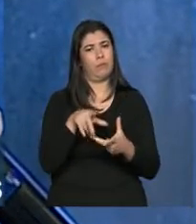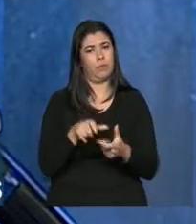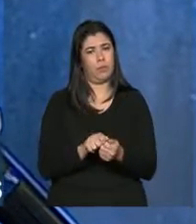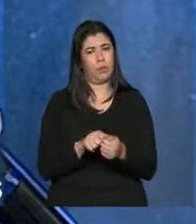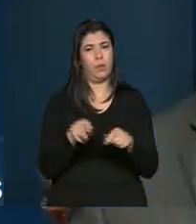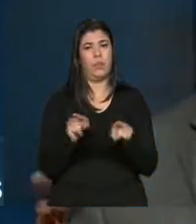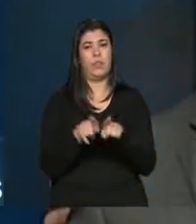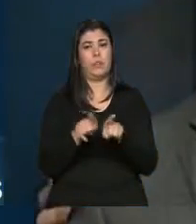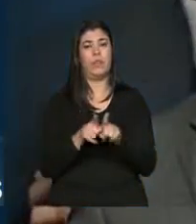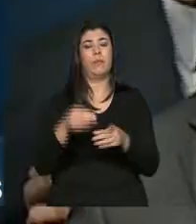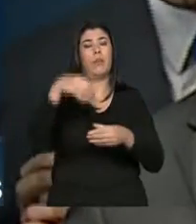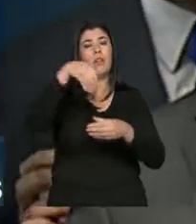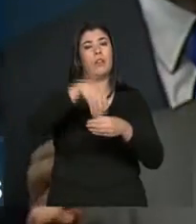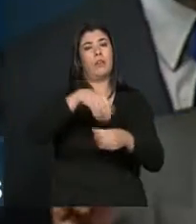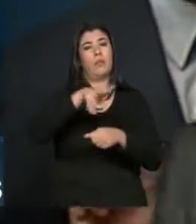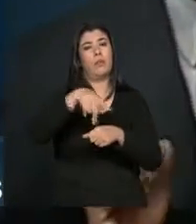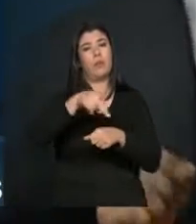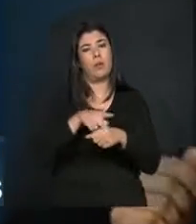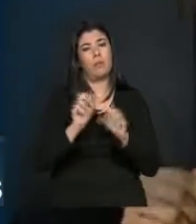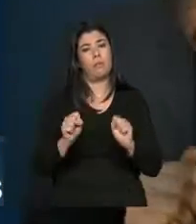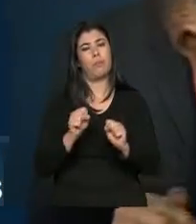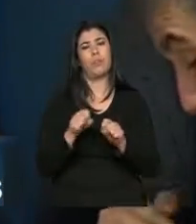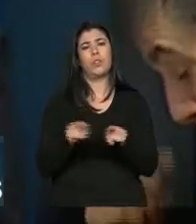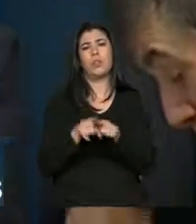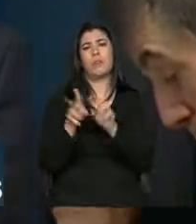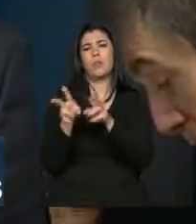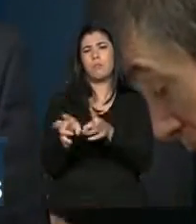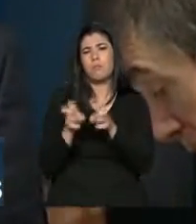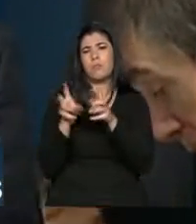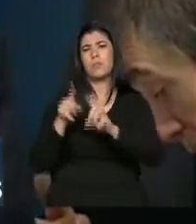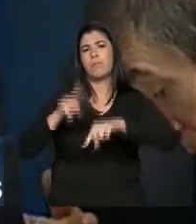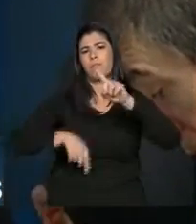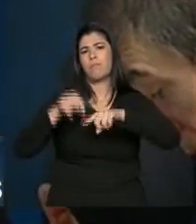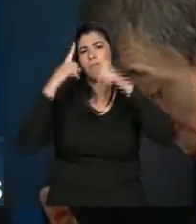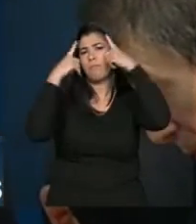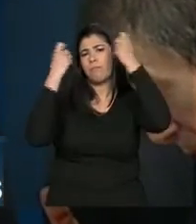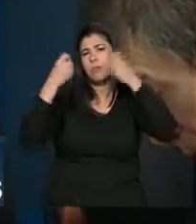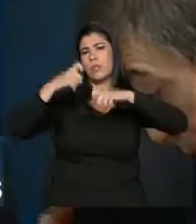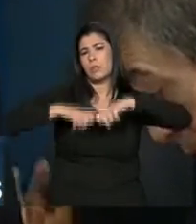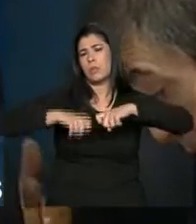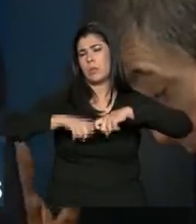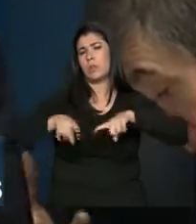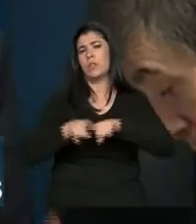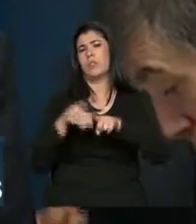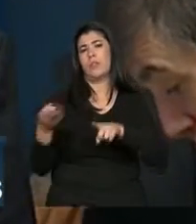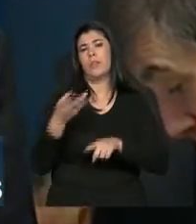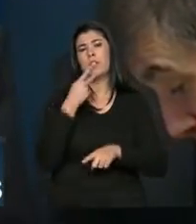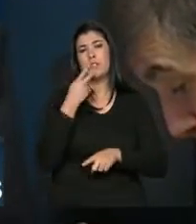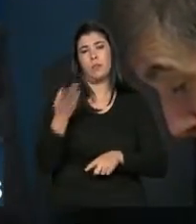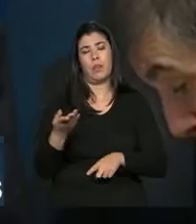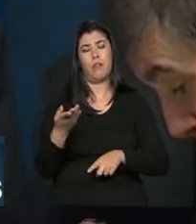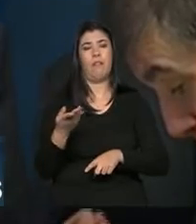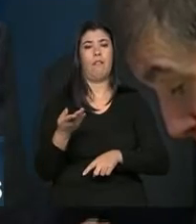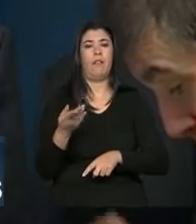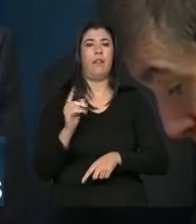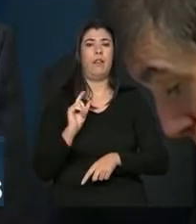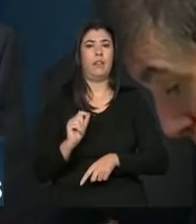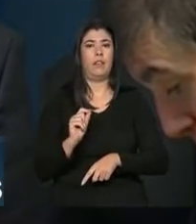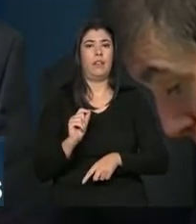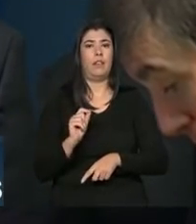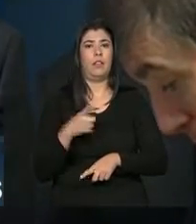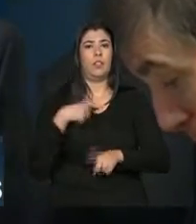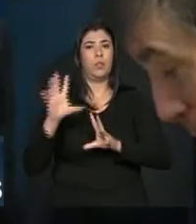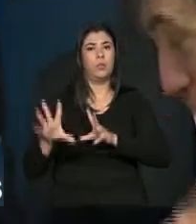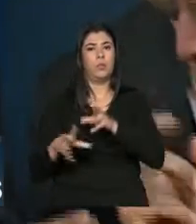internacional e... Internacional e interno para exploração sexual. E é um dos motivos pelos quais mencionei para a Letícia que,